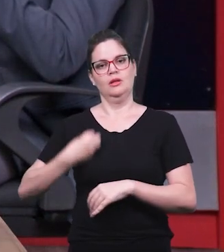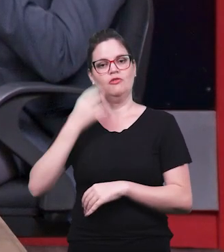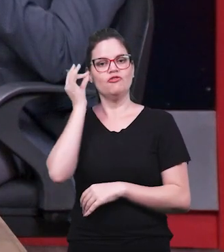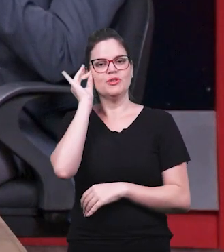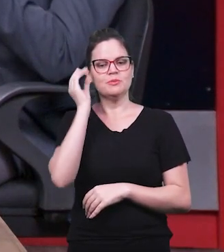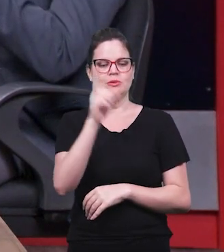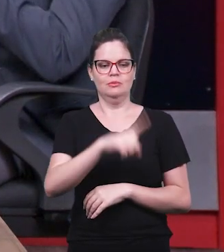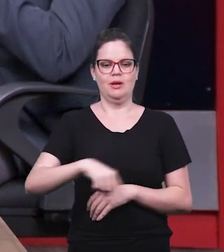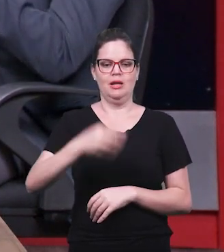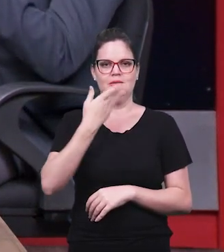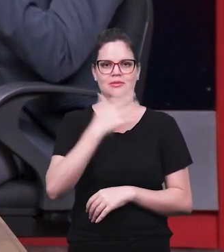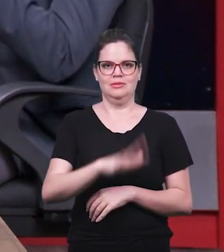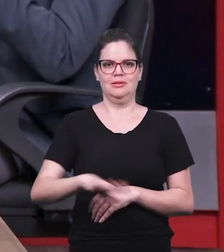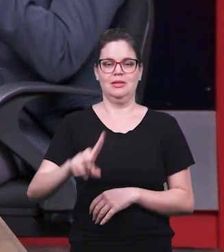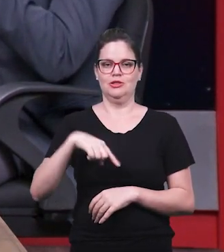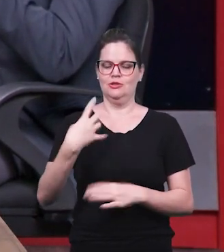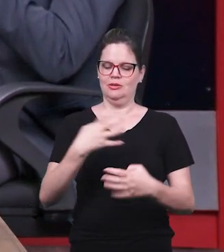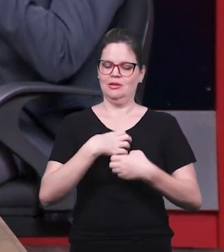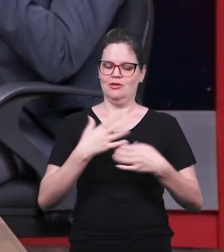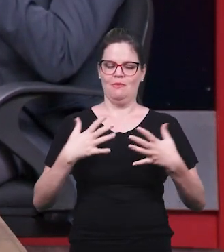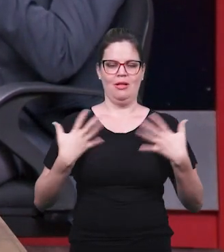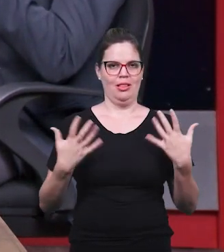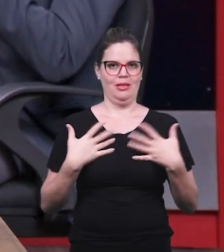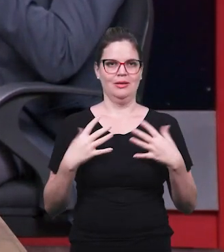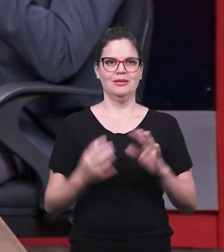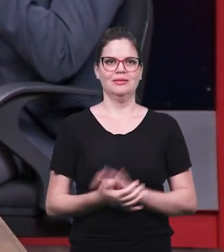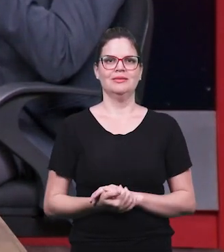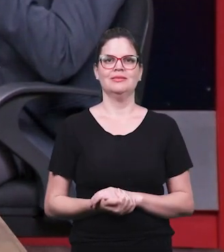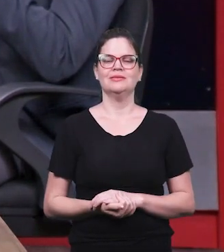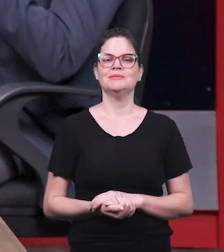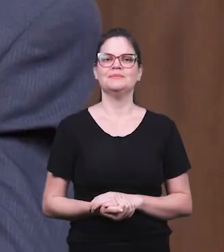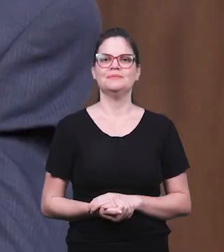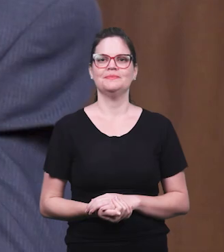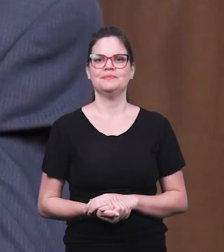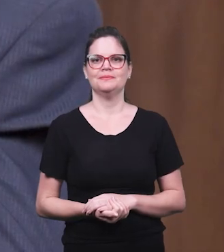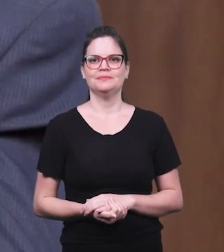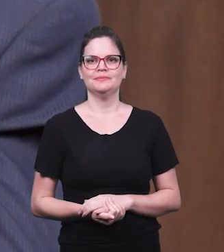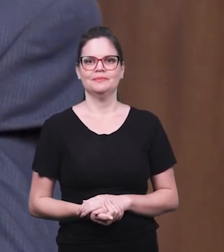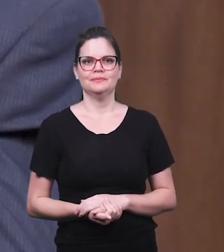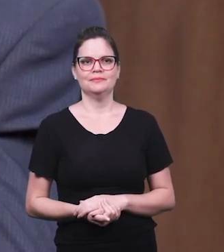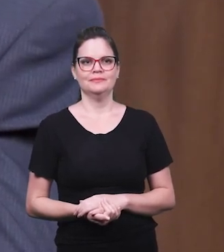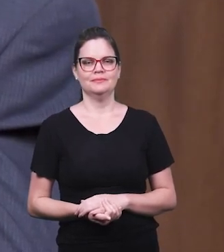para as crianças, e isso é uma alegria para todos, né? Muito bem.